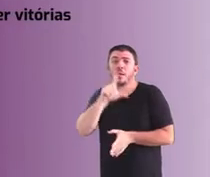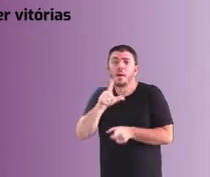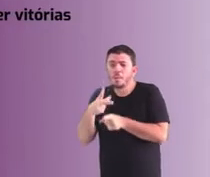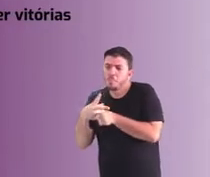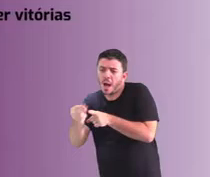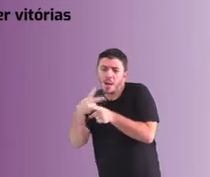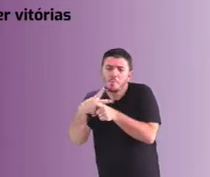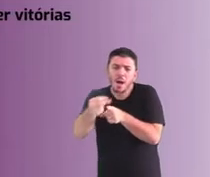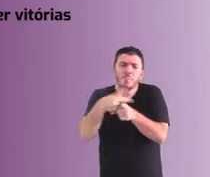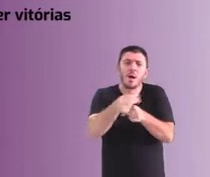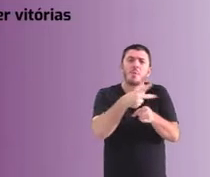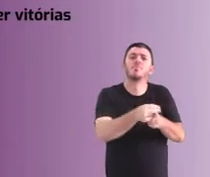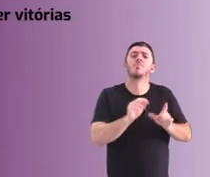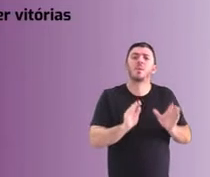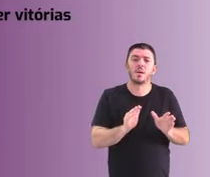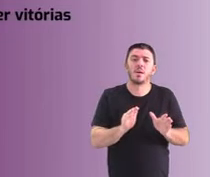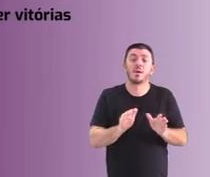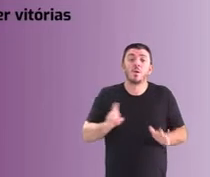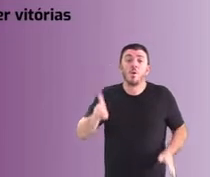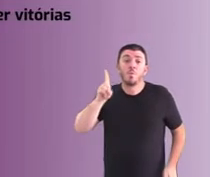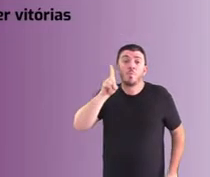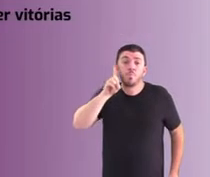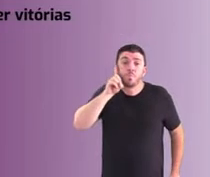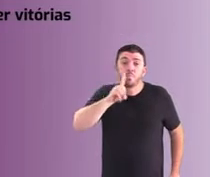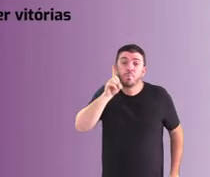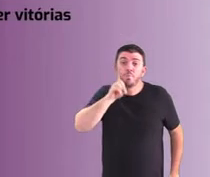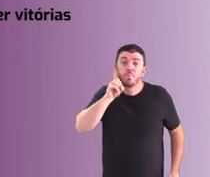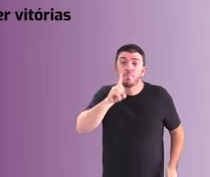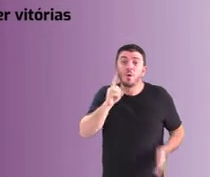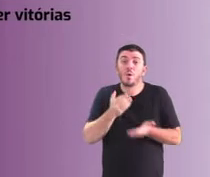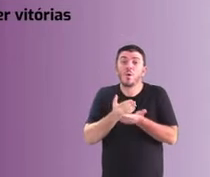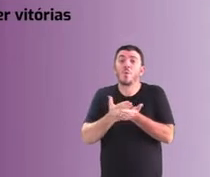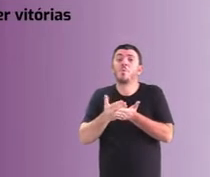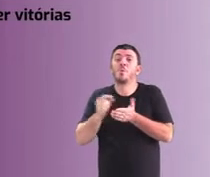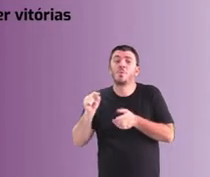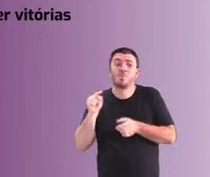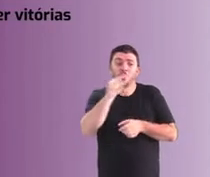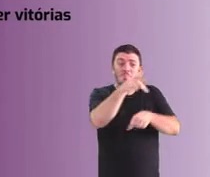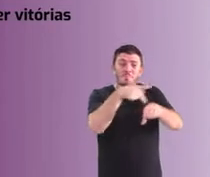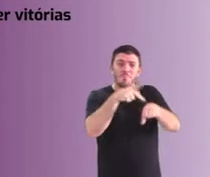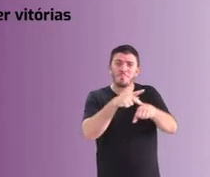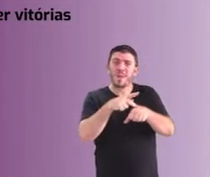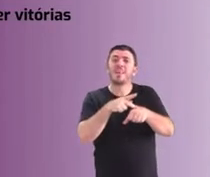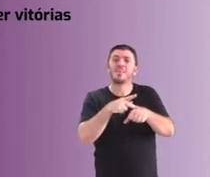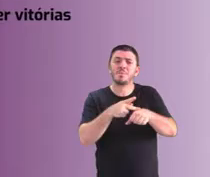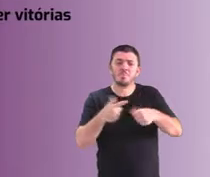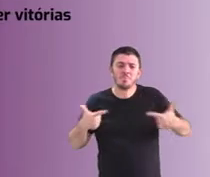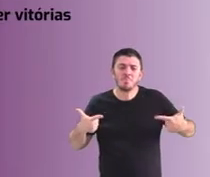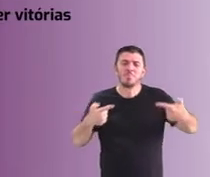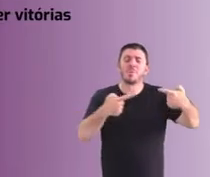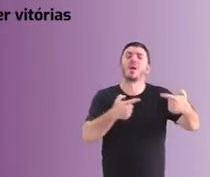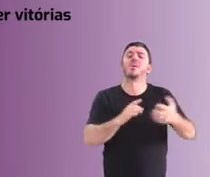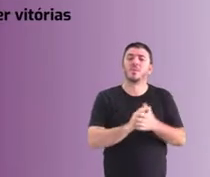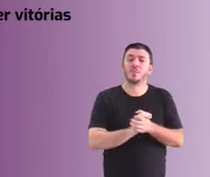frentes. Os Estados Unidos iniciaram a sua ofensiva no Pacífico. Em